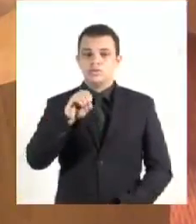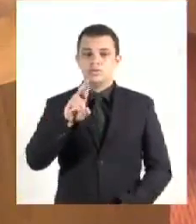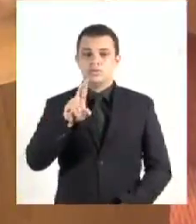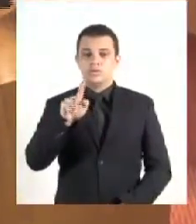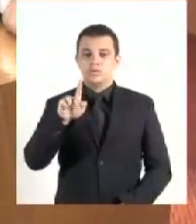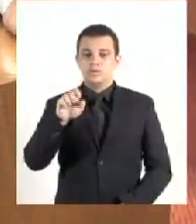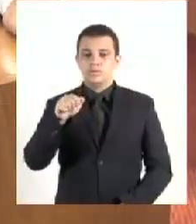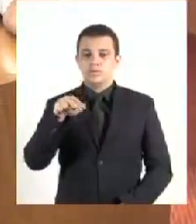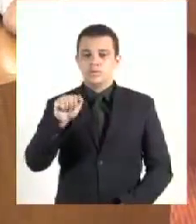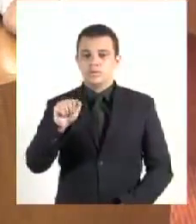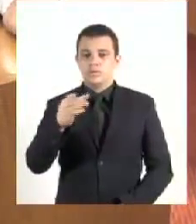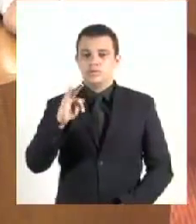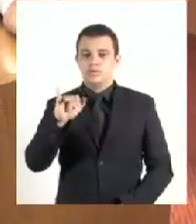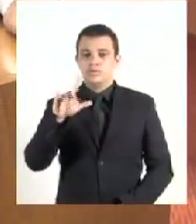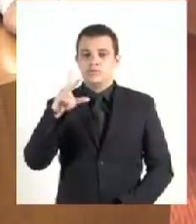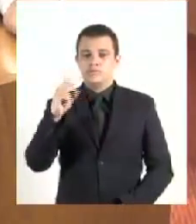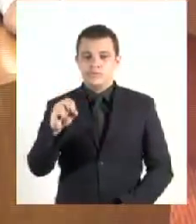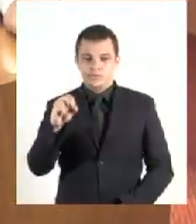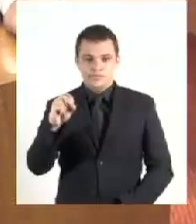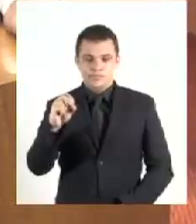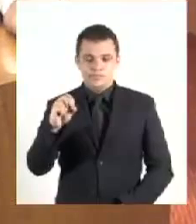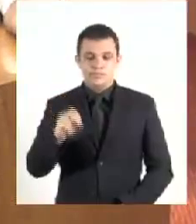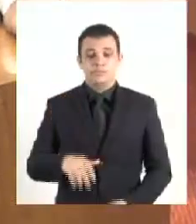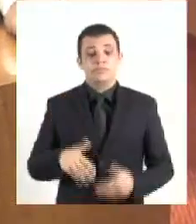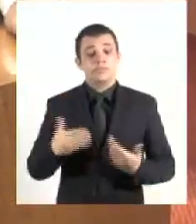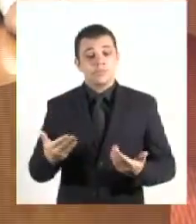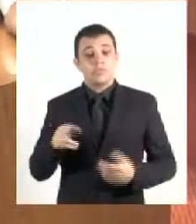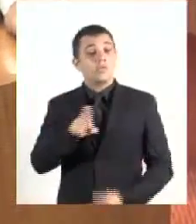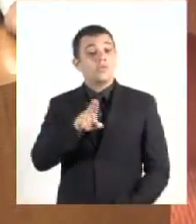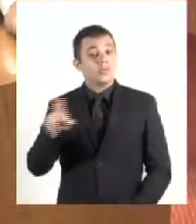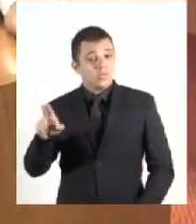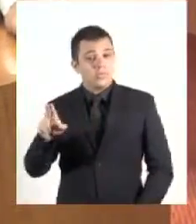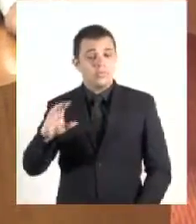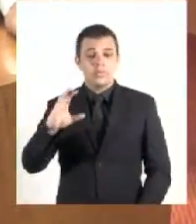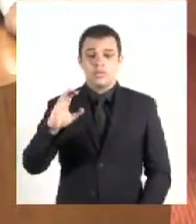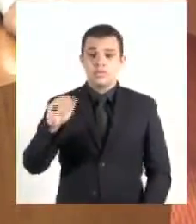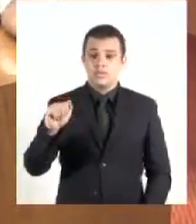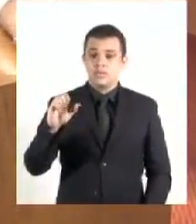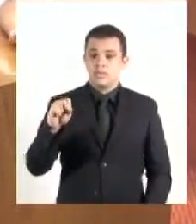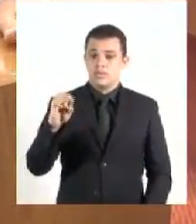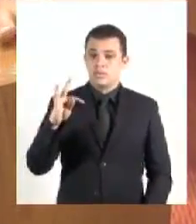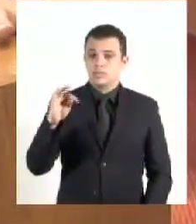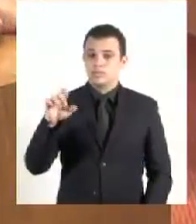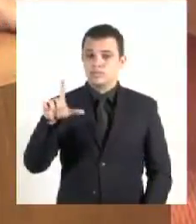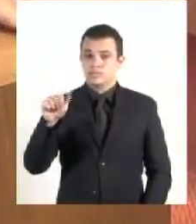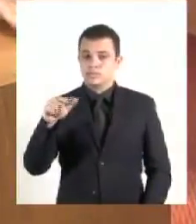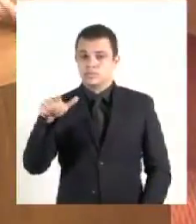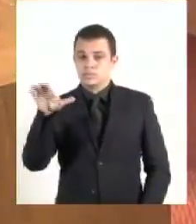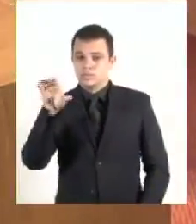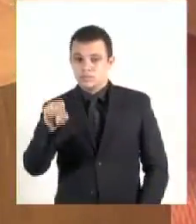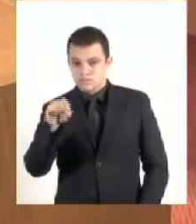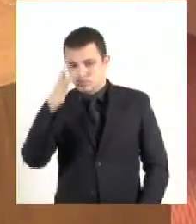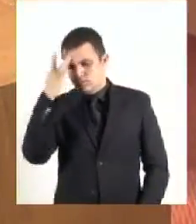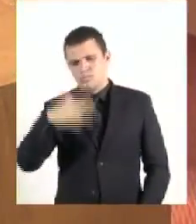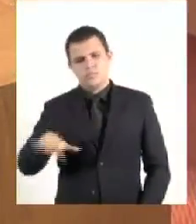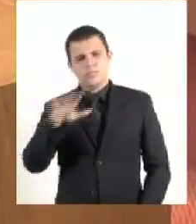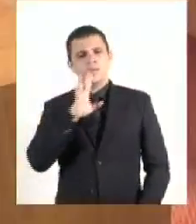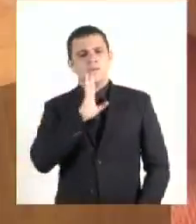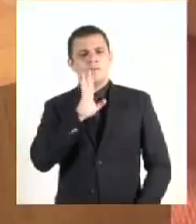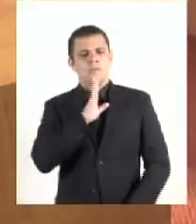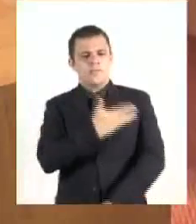Figler. Então, o nome popular... Deputada Edilazo, como tu deve ser de uma parte? O nome